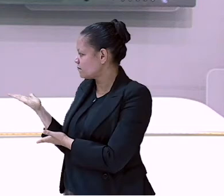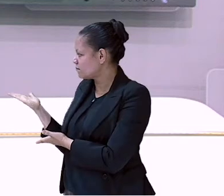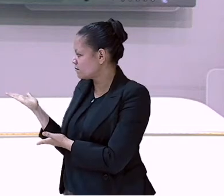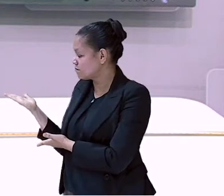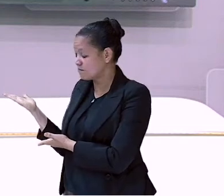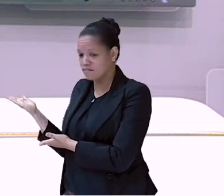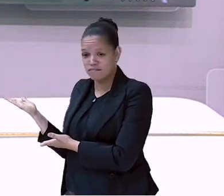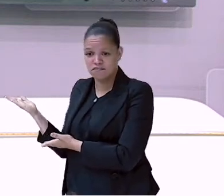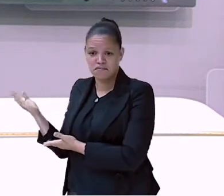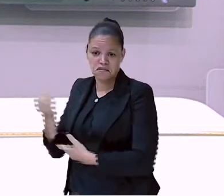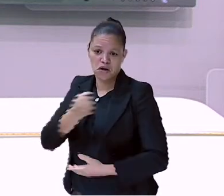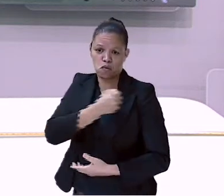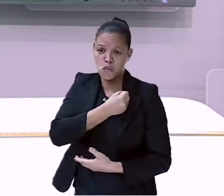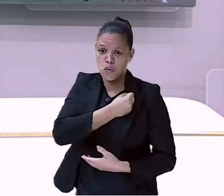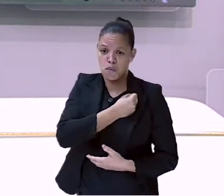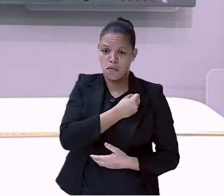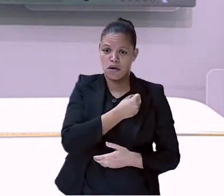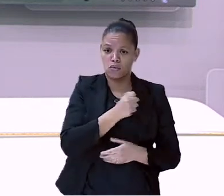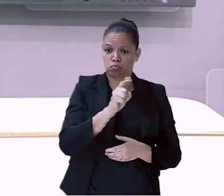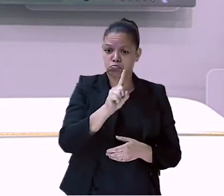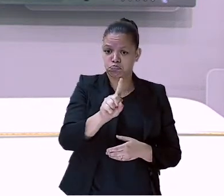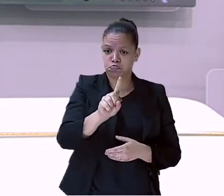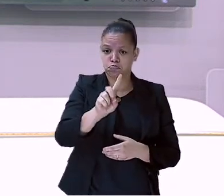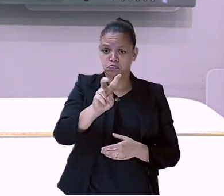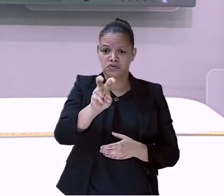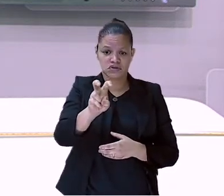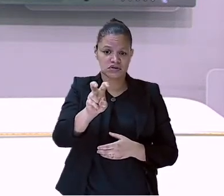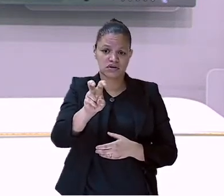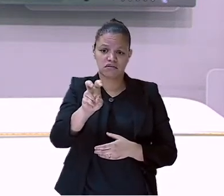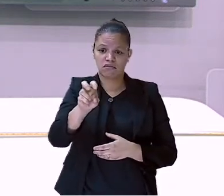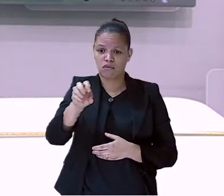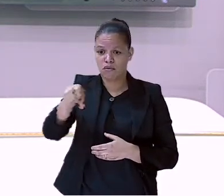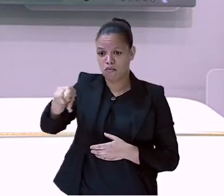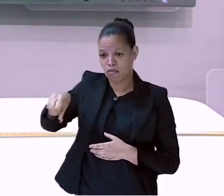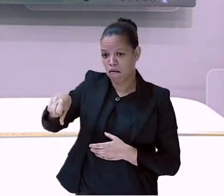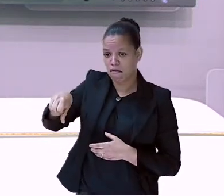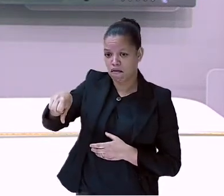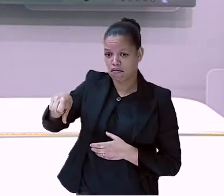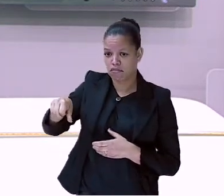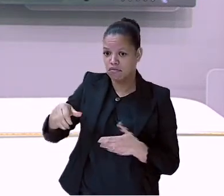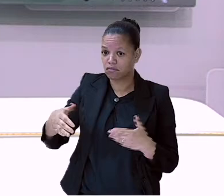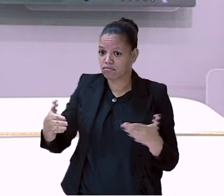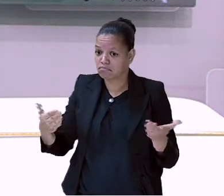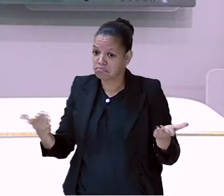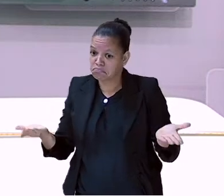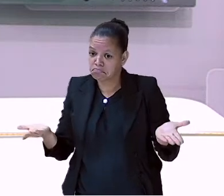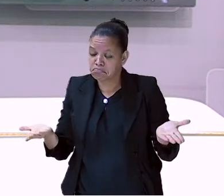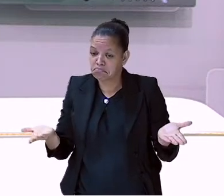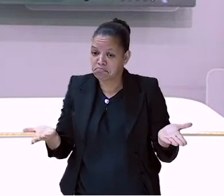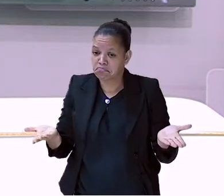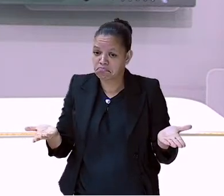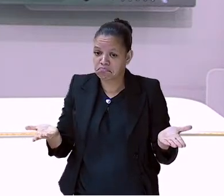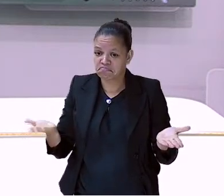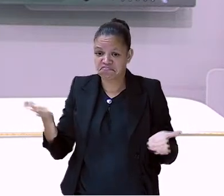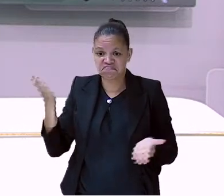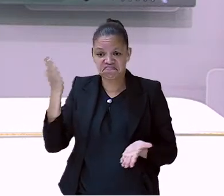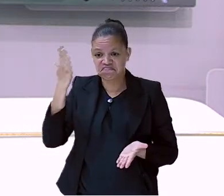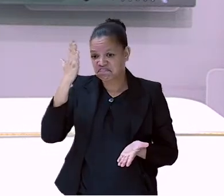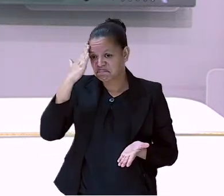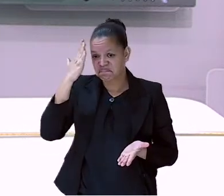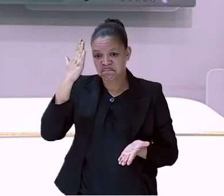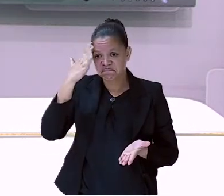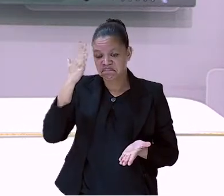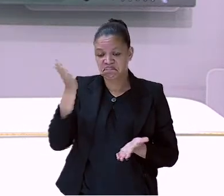Se você colocar assim, fica parecendo o quê? Eu posso ter inúmeras medidas ali. Eu posso ter